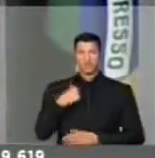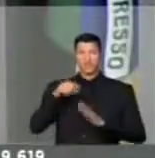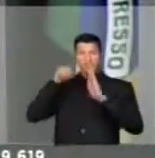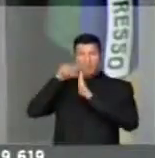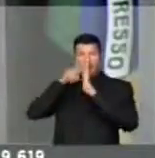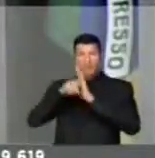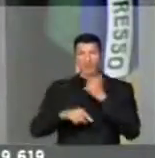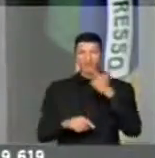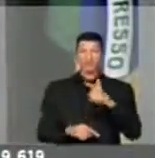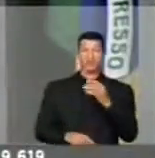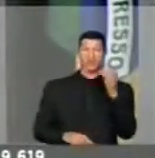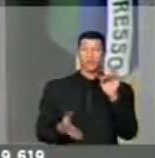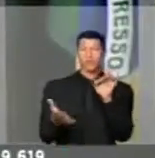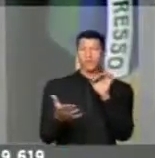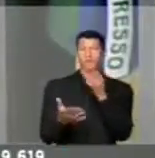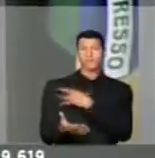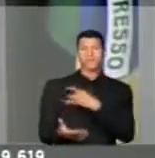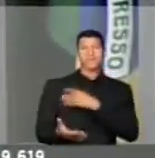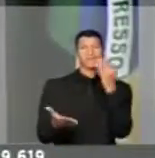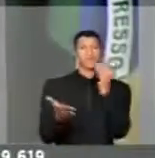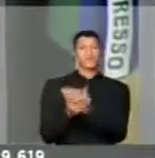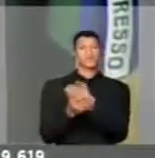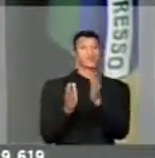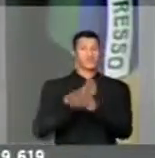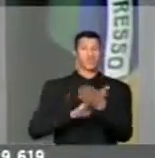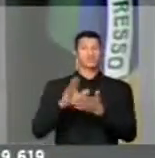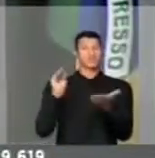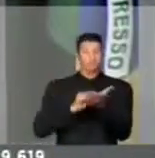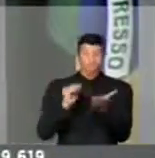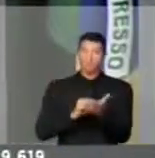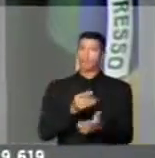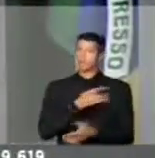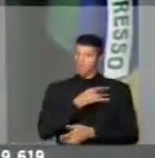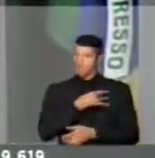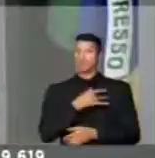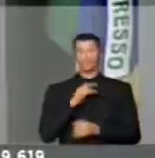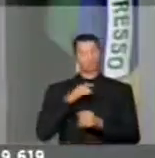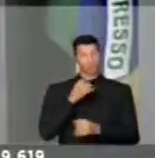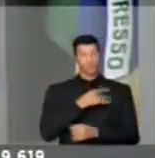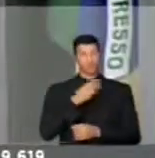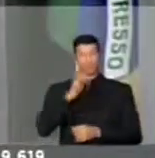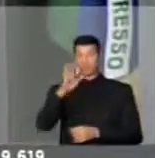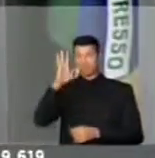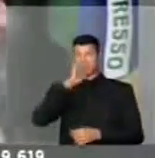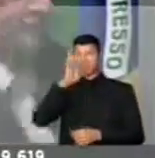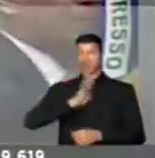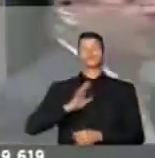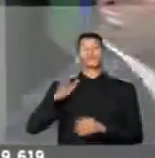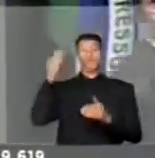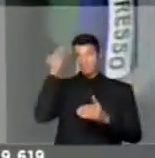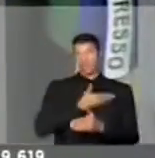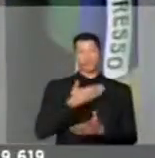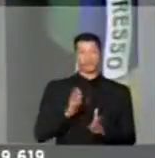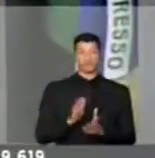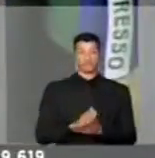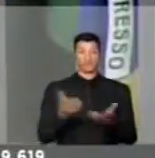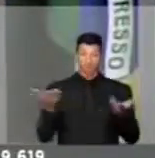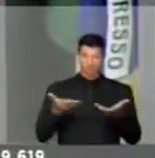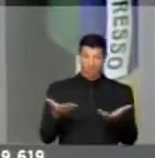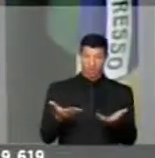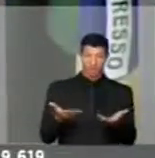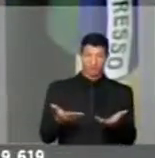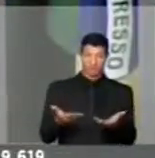interrogado, porque eu não tenho medo de processo, tenho medo de injustiça. Se querem me condenar, condenem com provas.